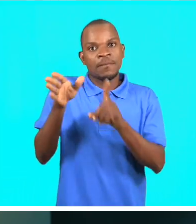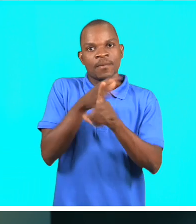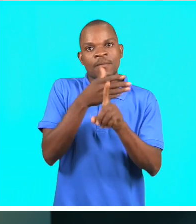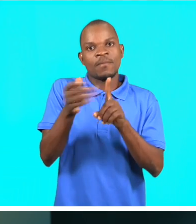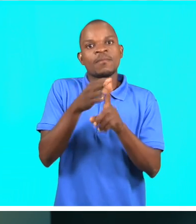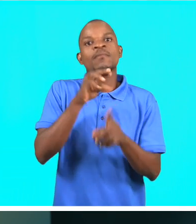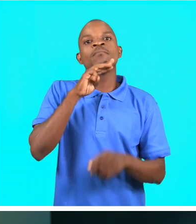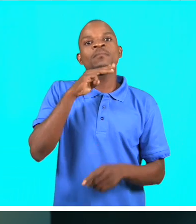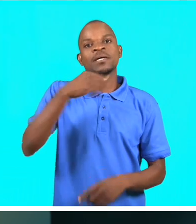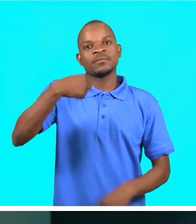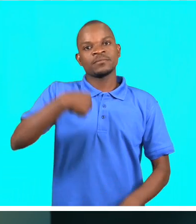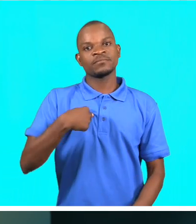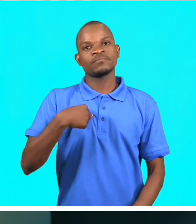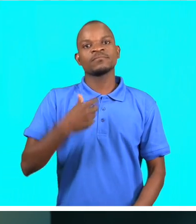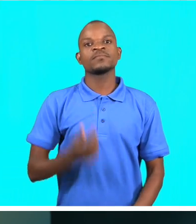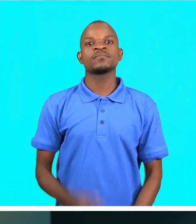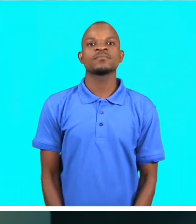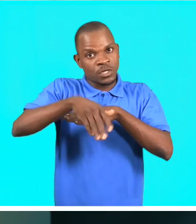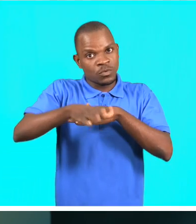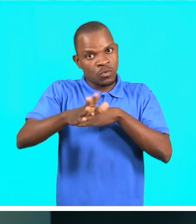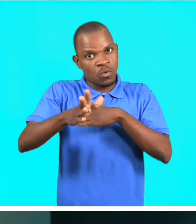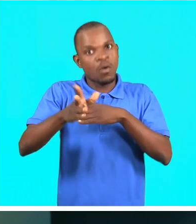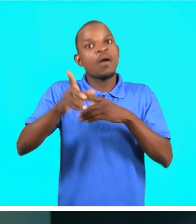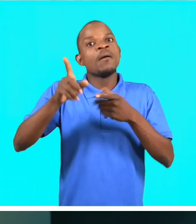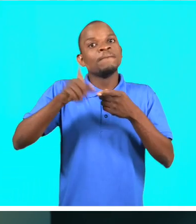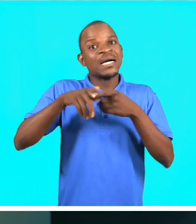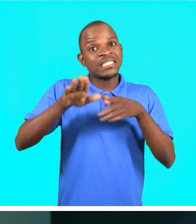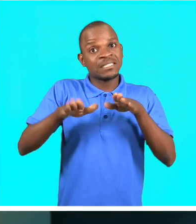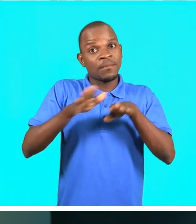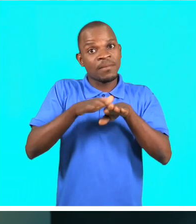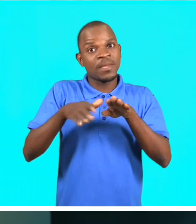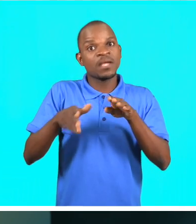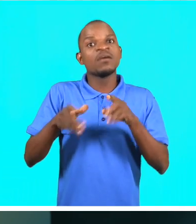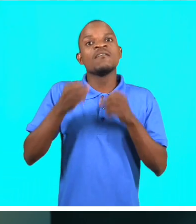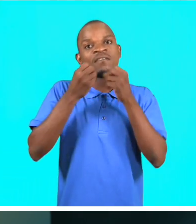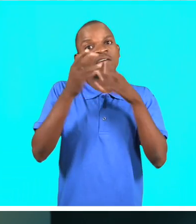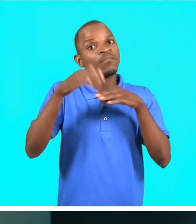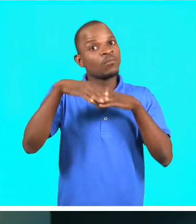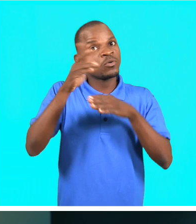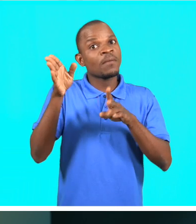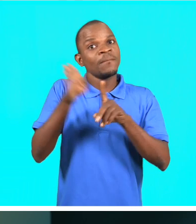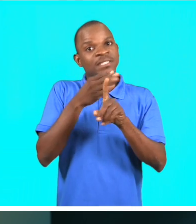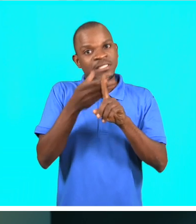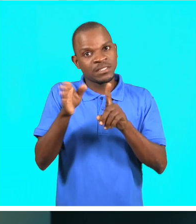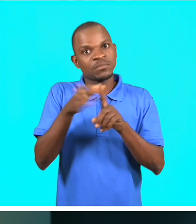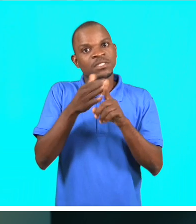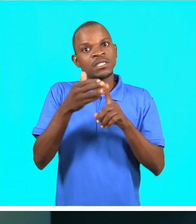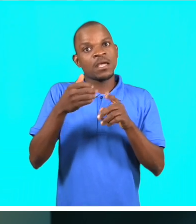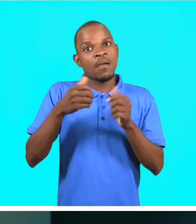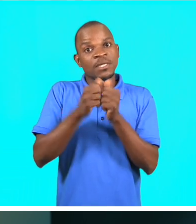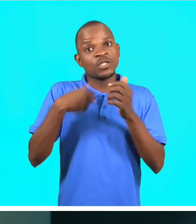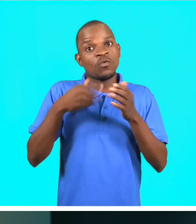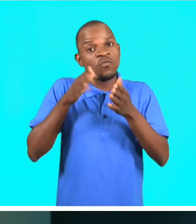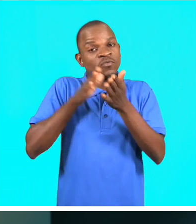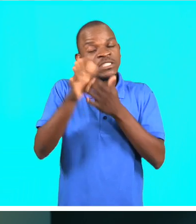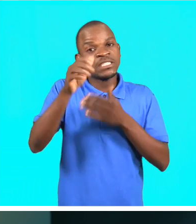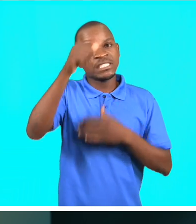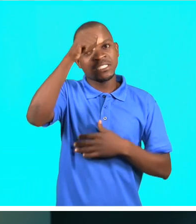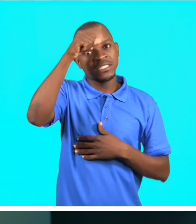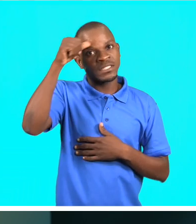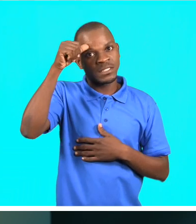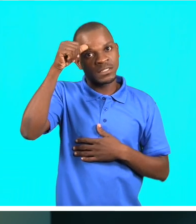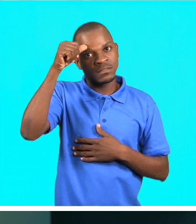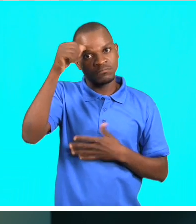ser violentada pela sua mãe. Mas nas pernas, falava muito, batia-me, então não tinha como nem